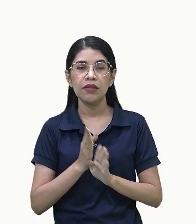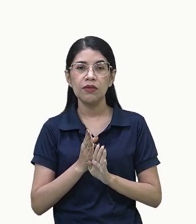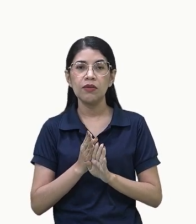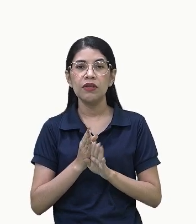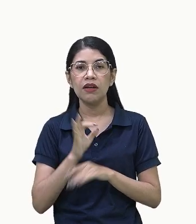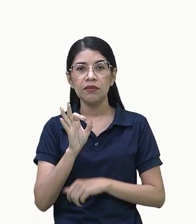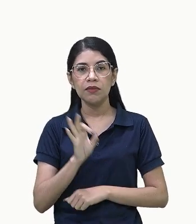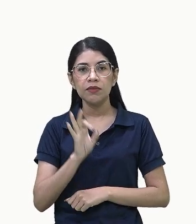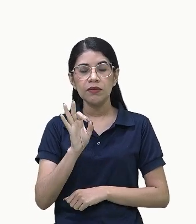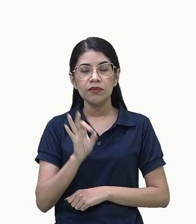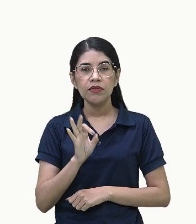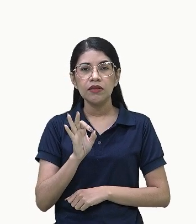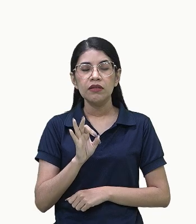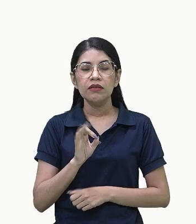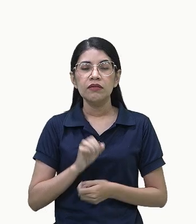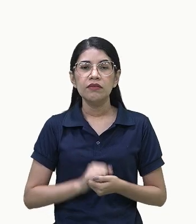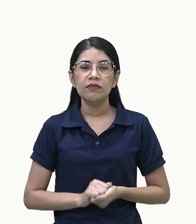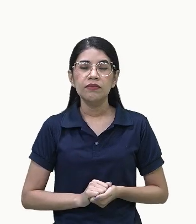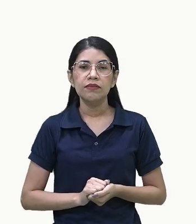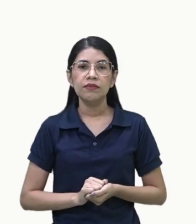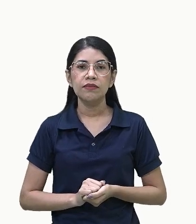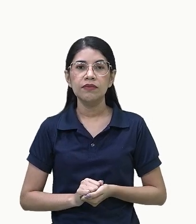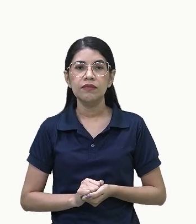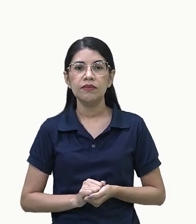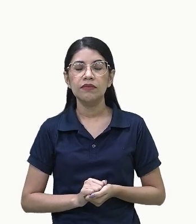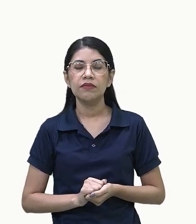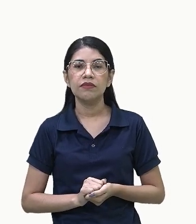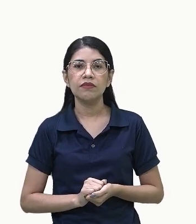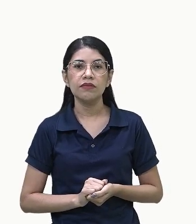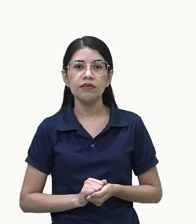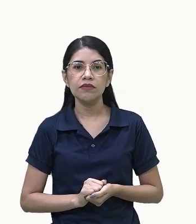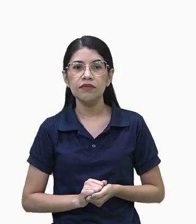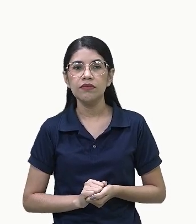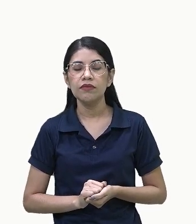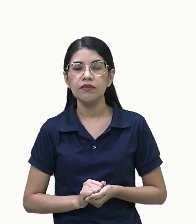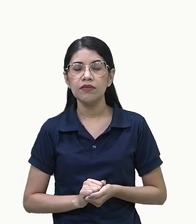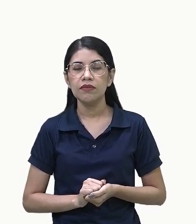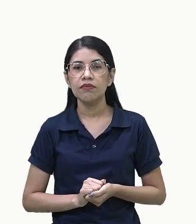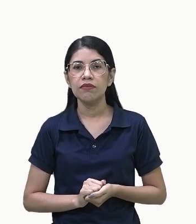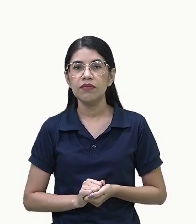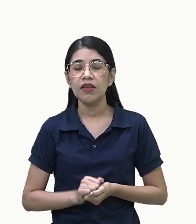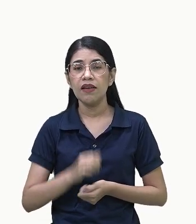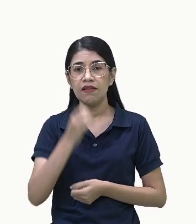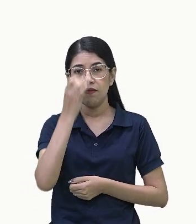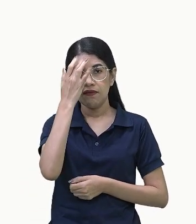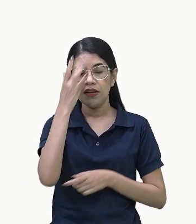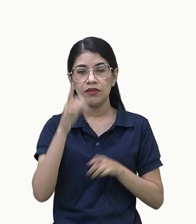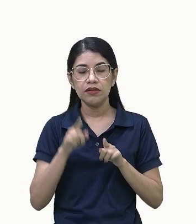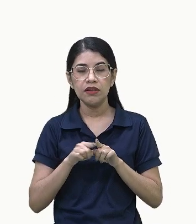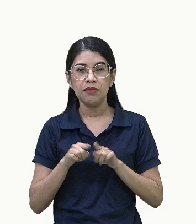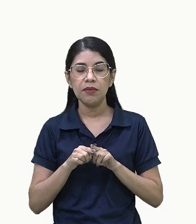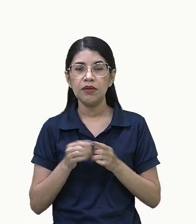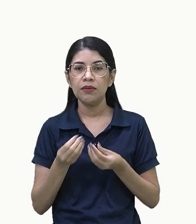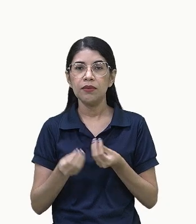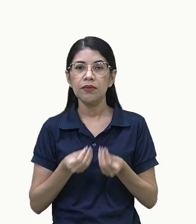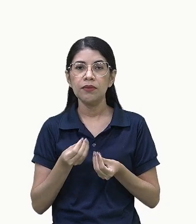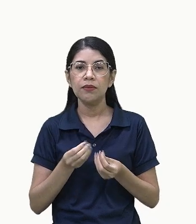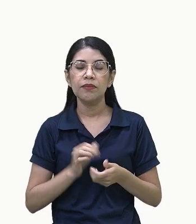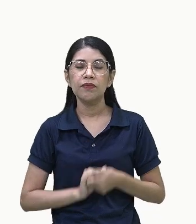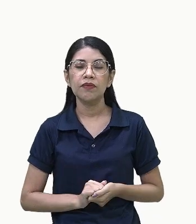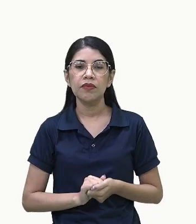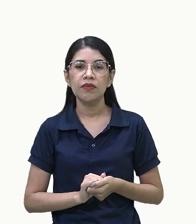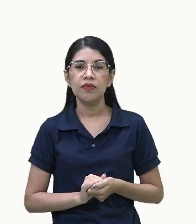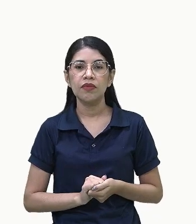esse resultado que acabamos de encontrar em forma de porcentagem? Simples. Basta você pegar esse